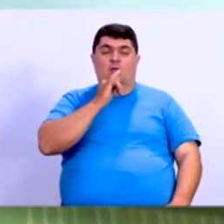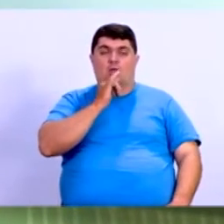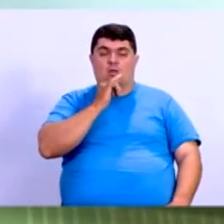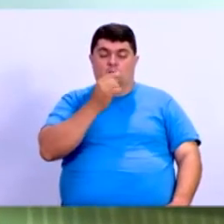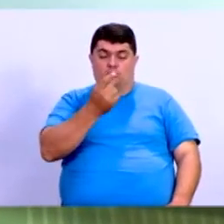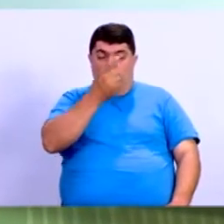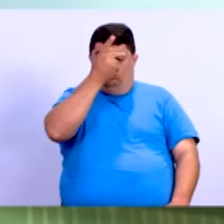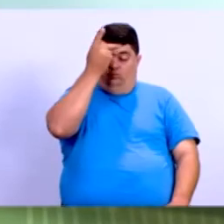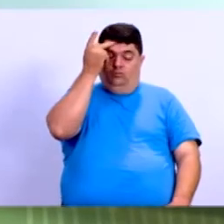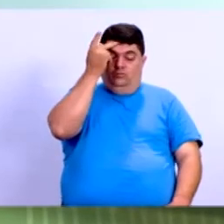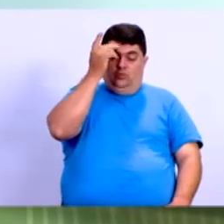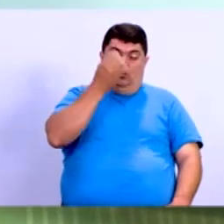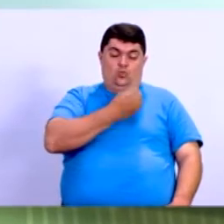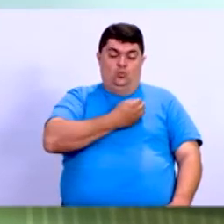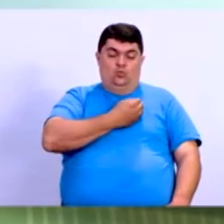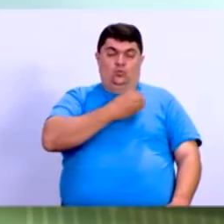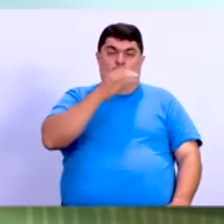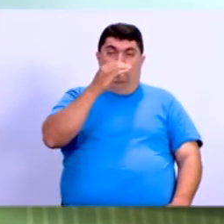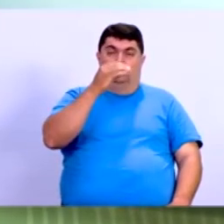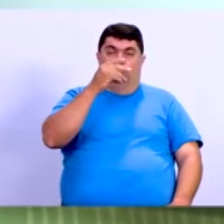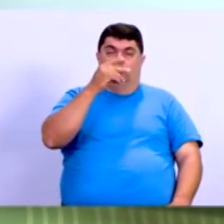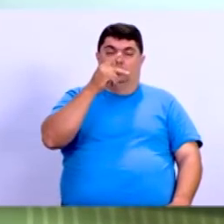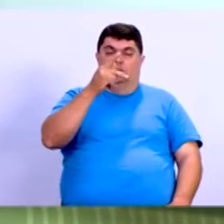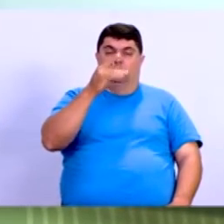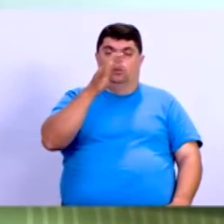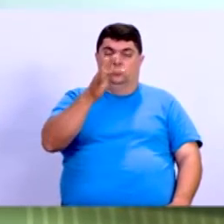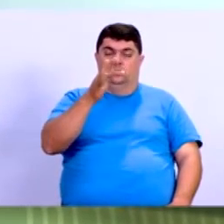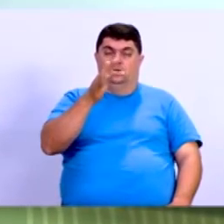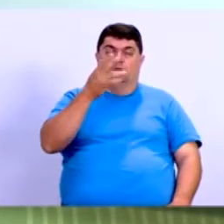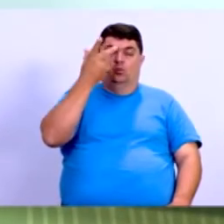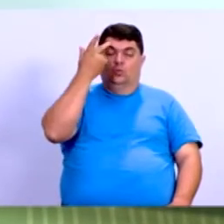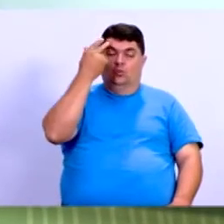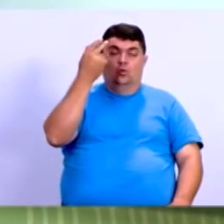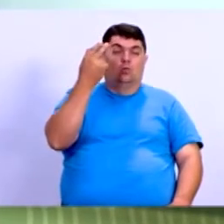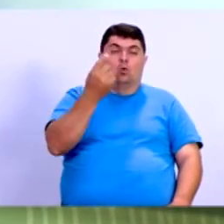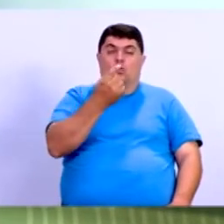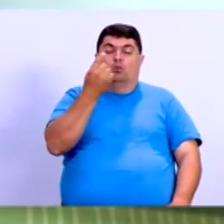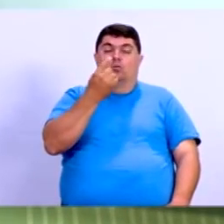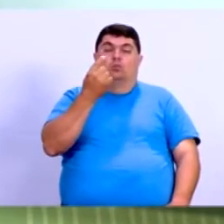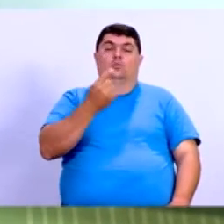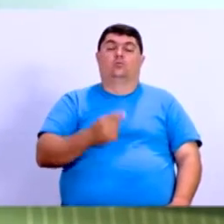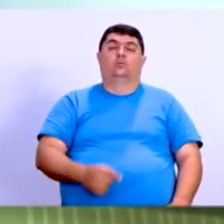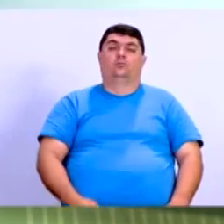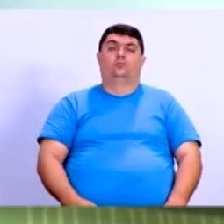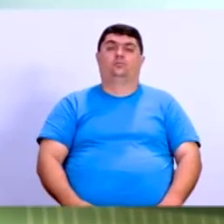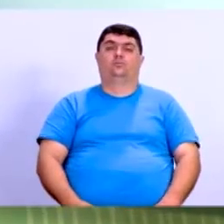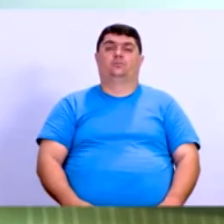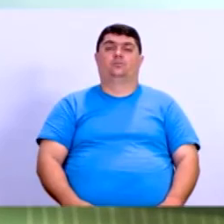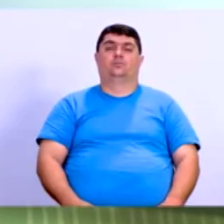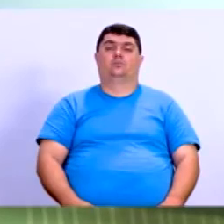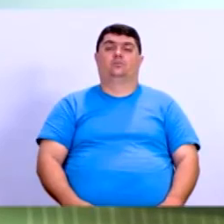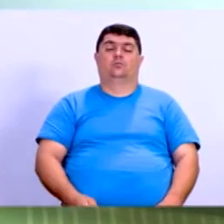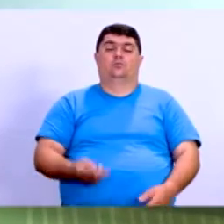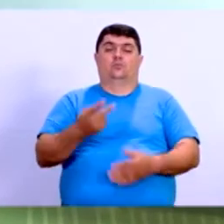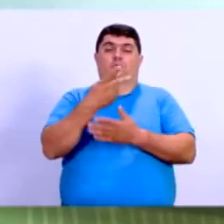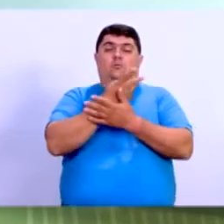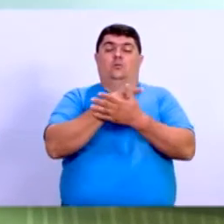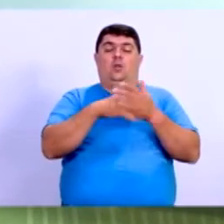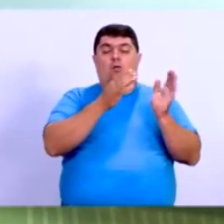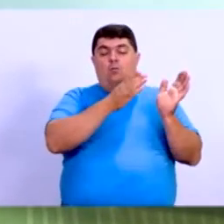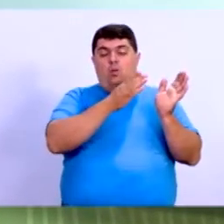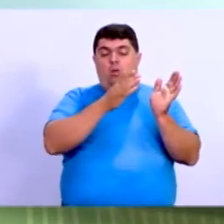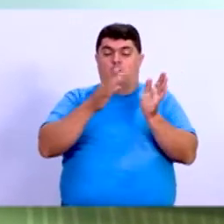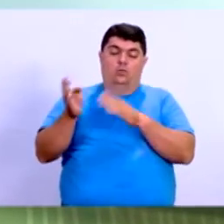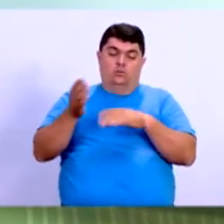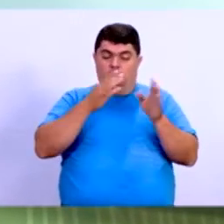tem um número de CPF, relacionamento de 1 para 1, como nós vimos. Tá? Diagrama de